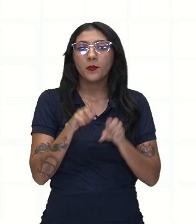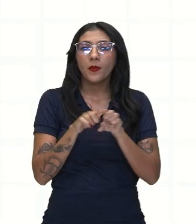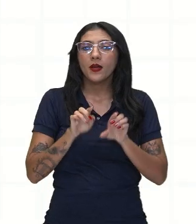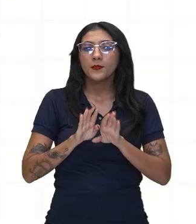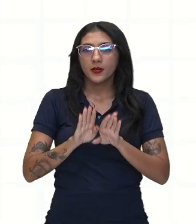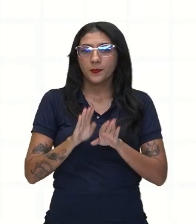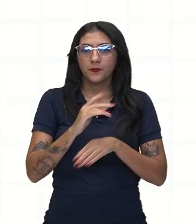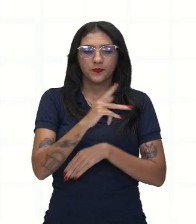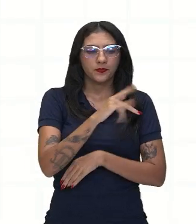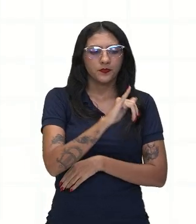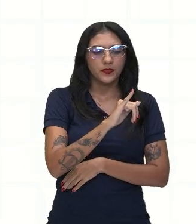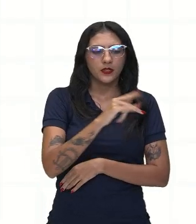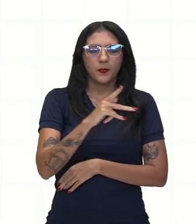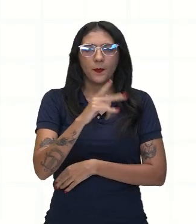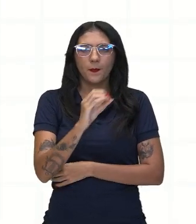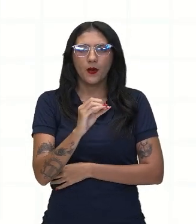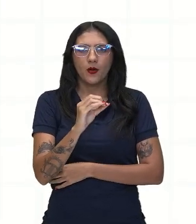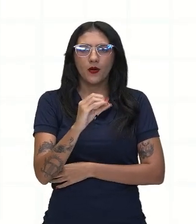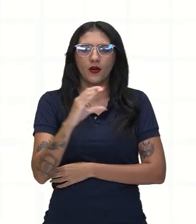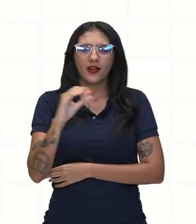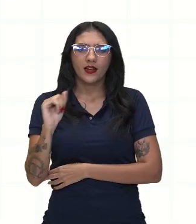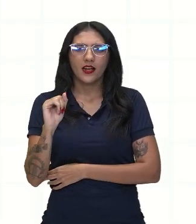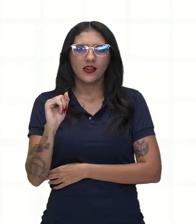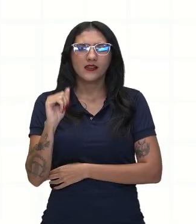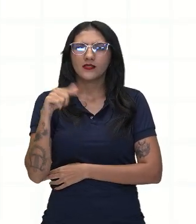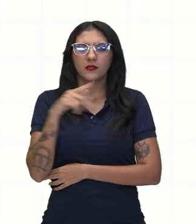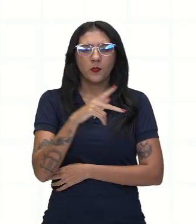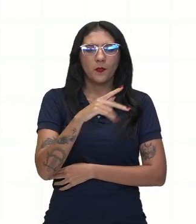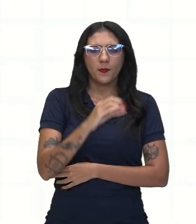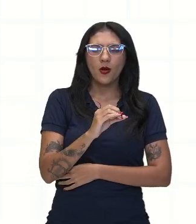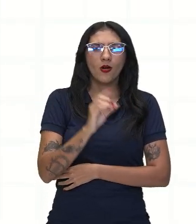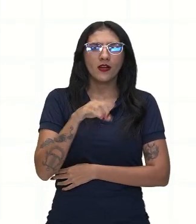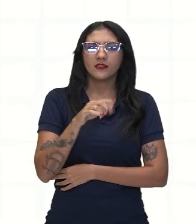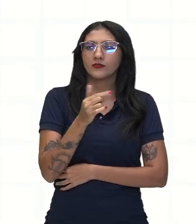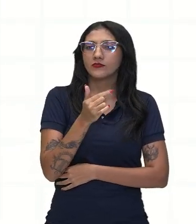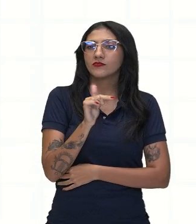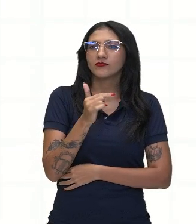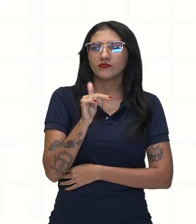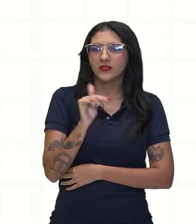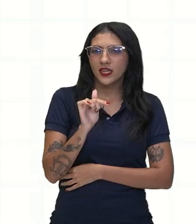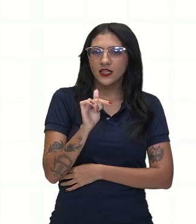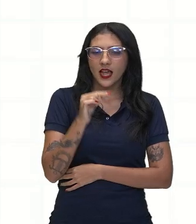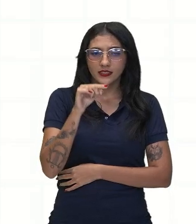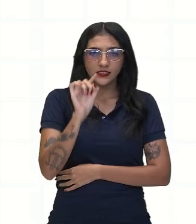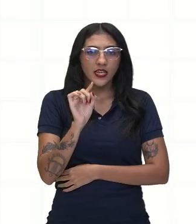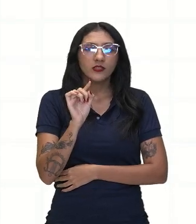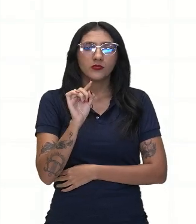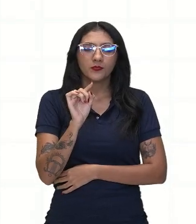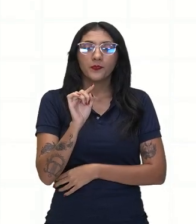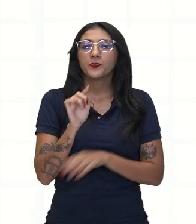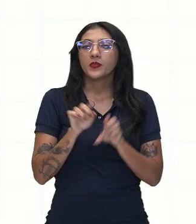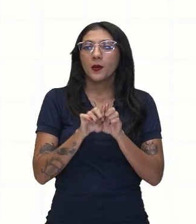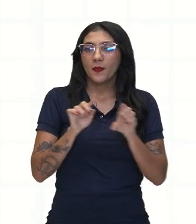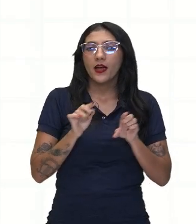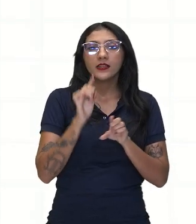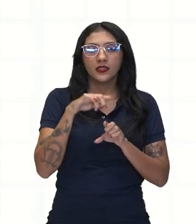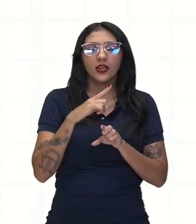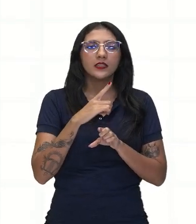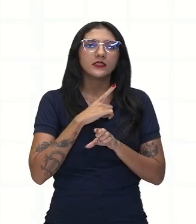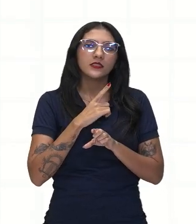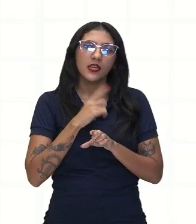né? Pipoca a gente tem aí, não tem acento, mas ela é a sílaba mais forte. Ela não tem acento, mas ela vai